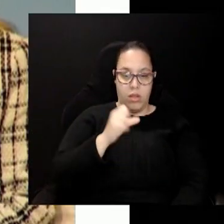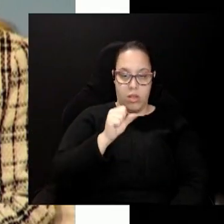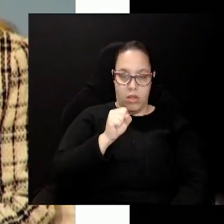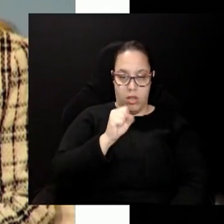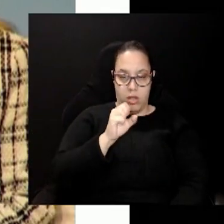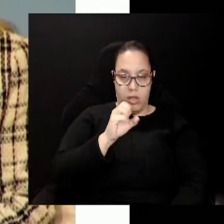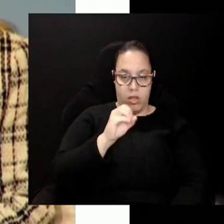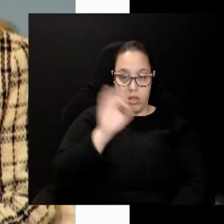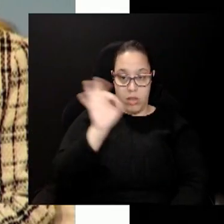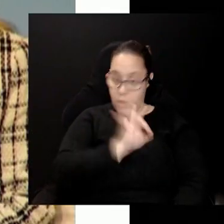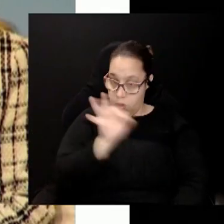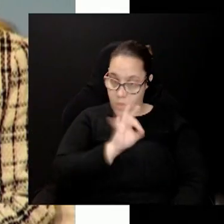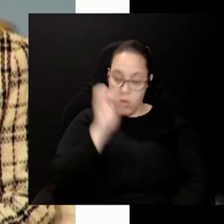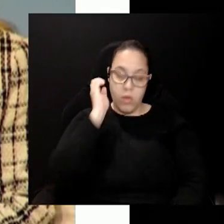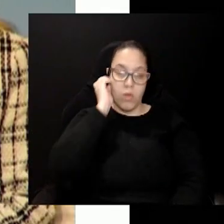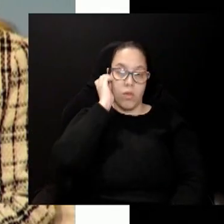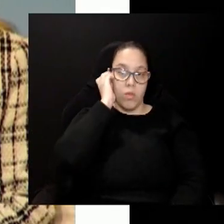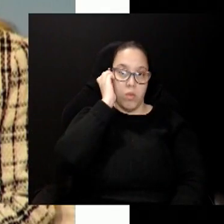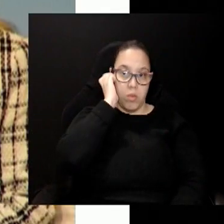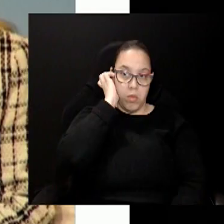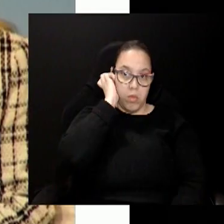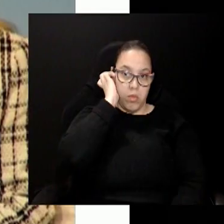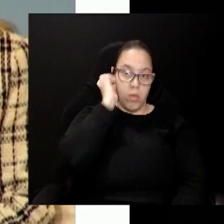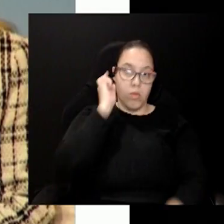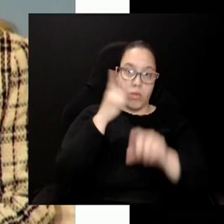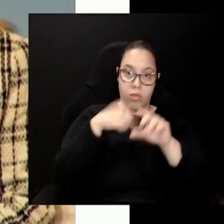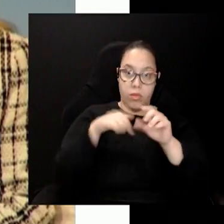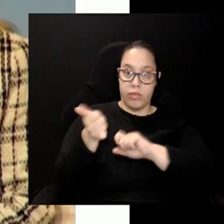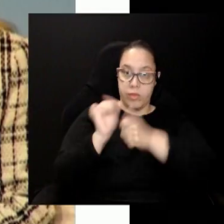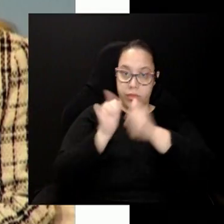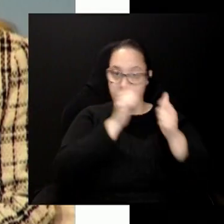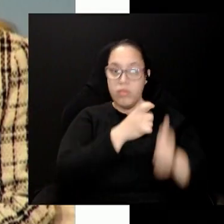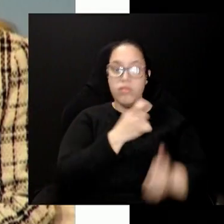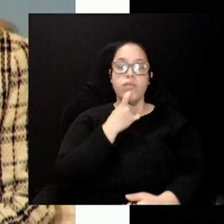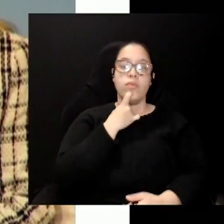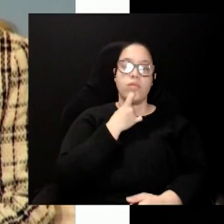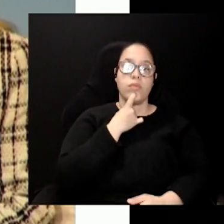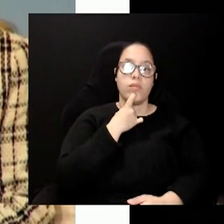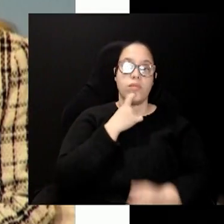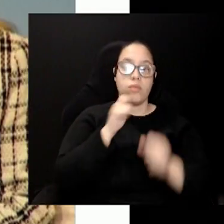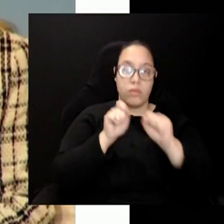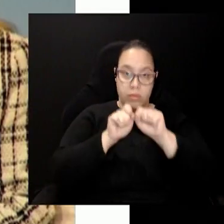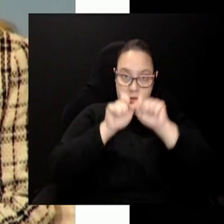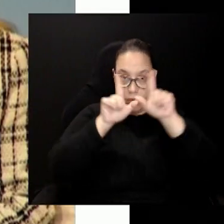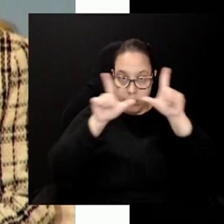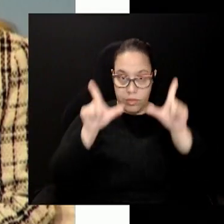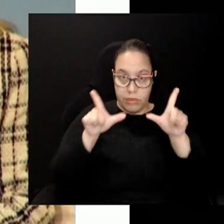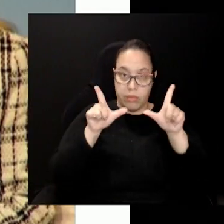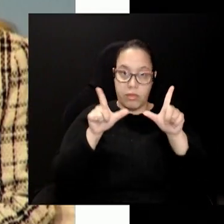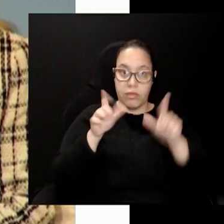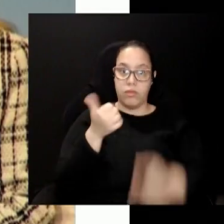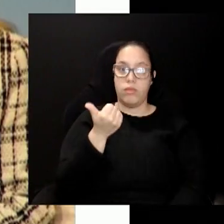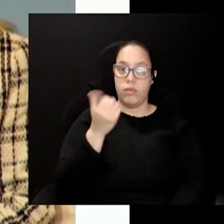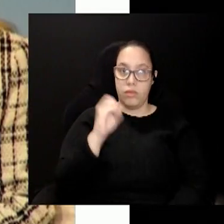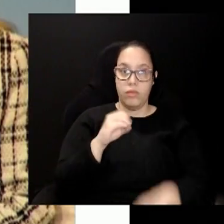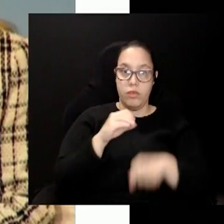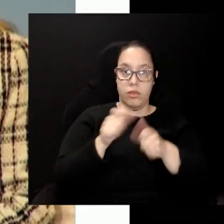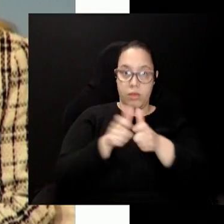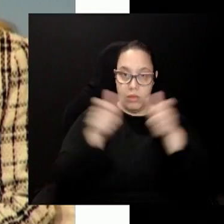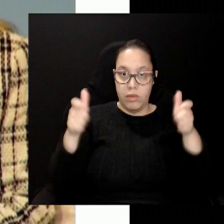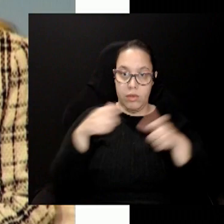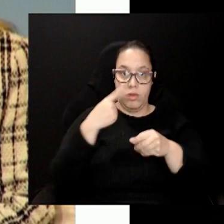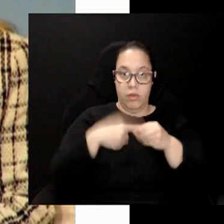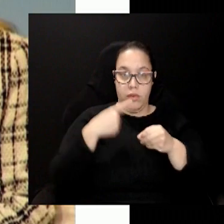66,80%. Neste ciclo avaliado, Campinas foi destaque entre as 10 maiores cidades do estado de São